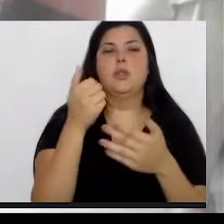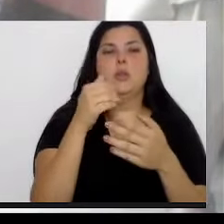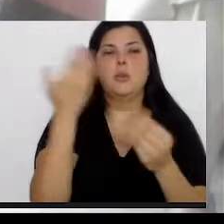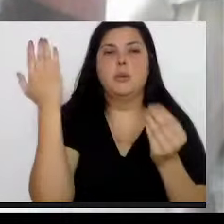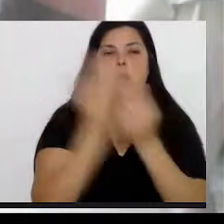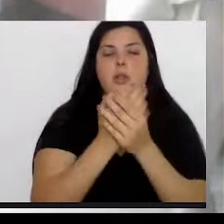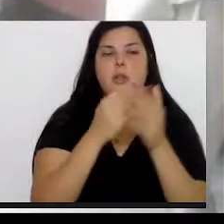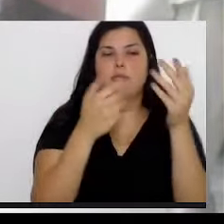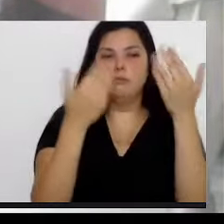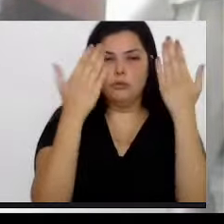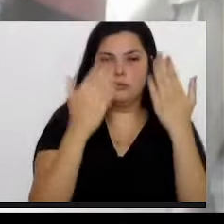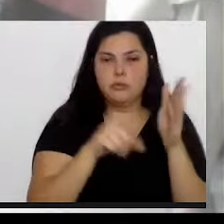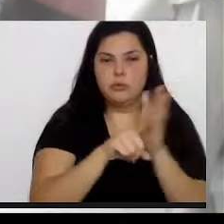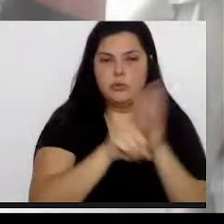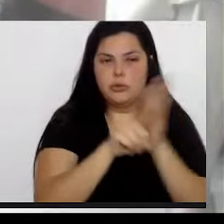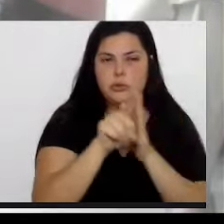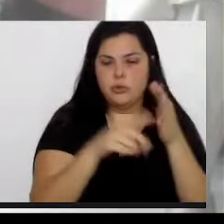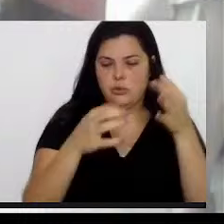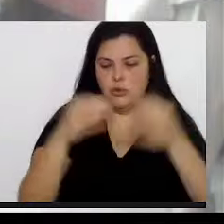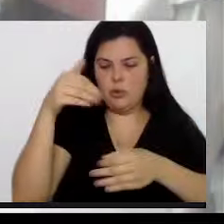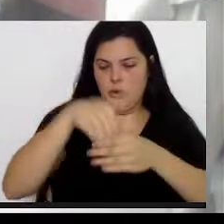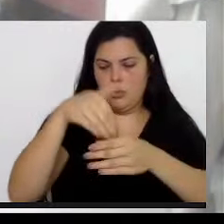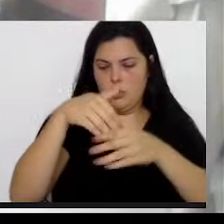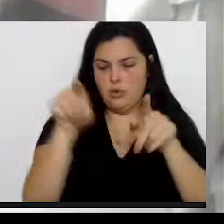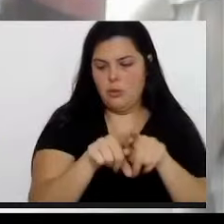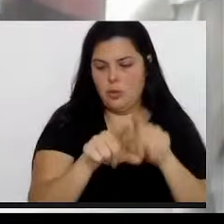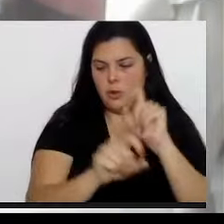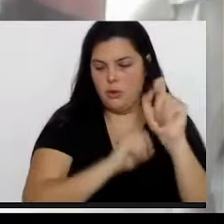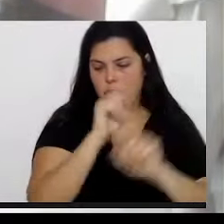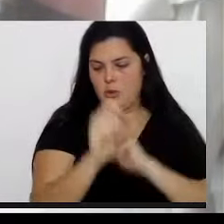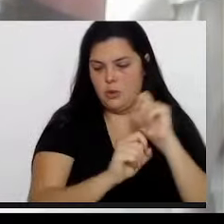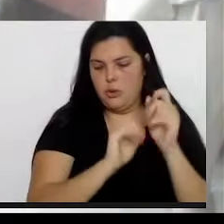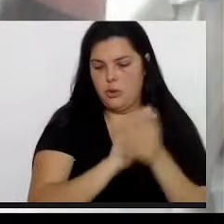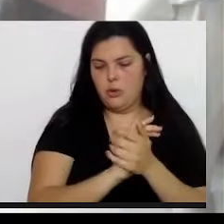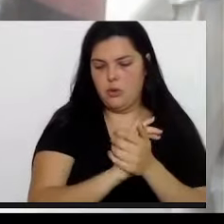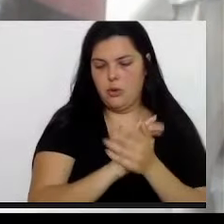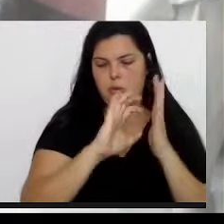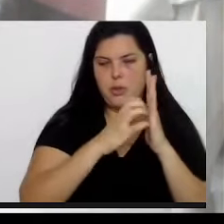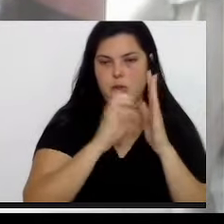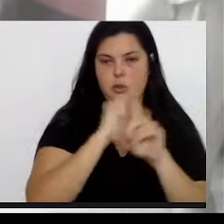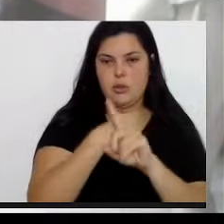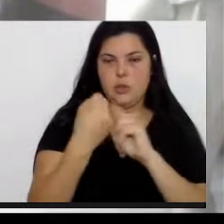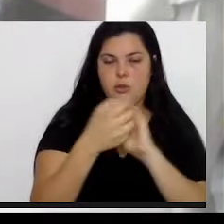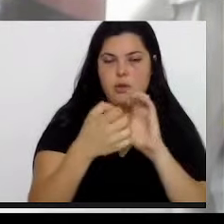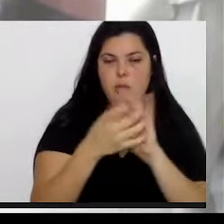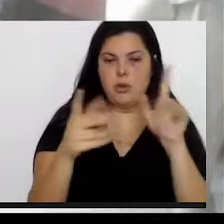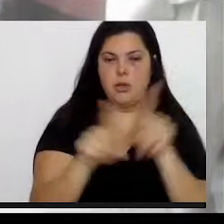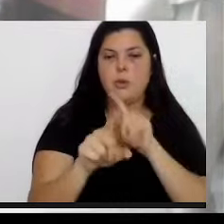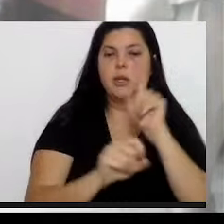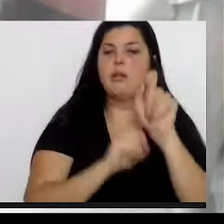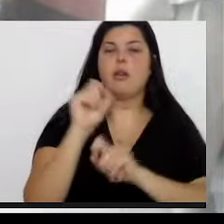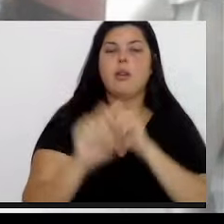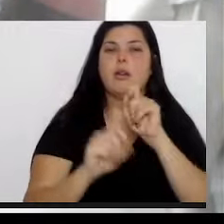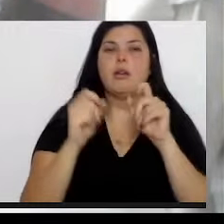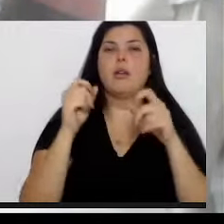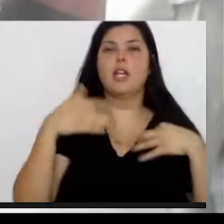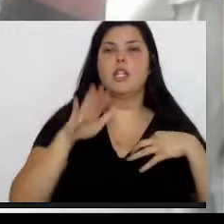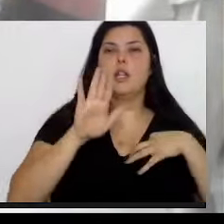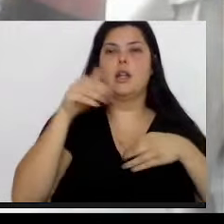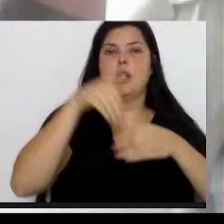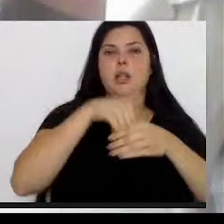investigação judicial eleitoral, movido em desfavor do Partido Social Democrático e seus candidatos às